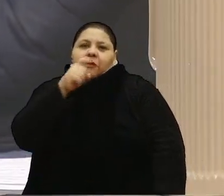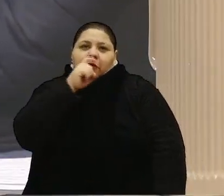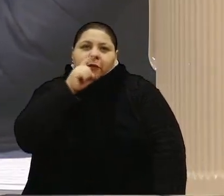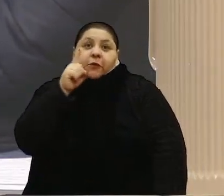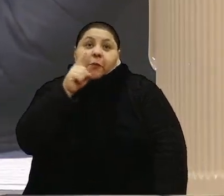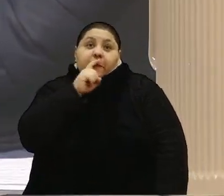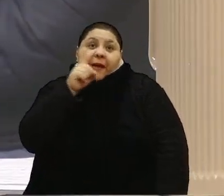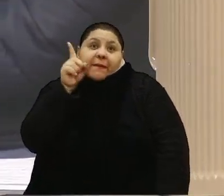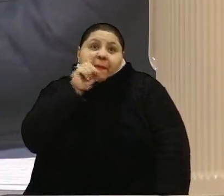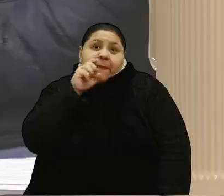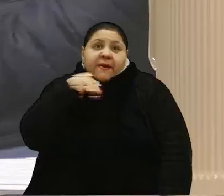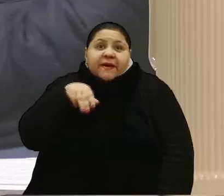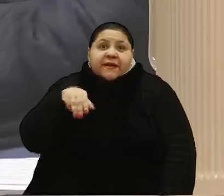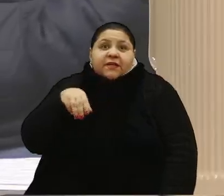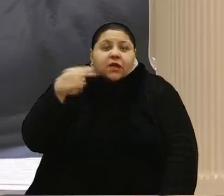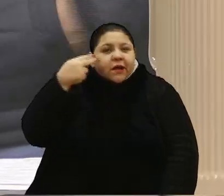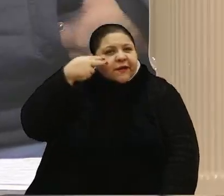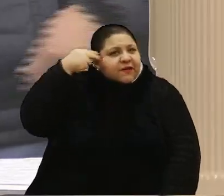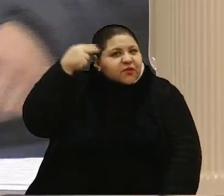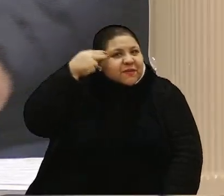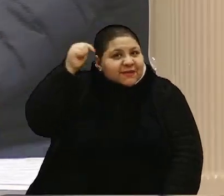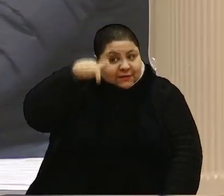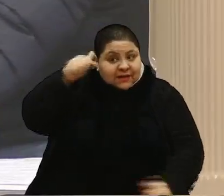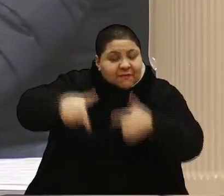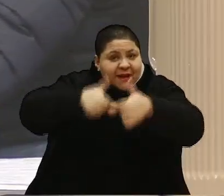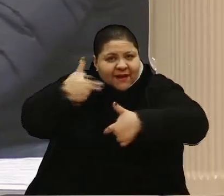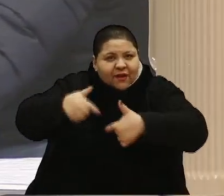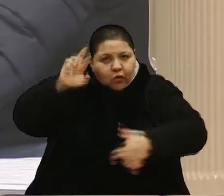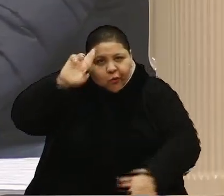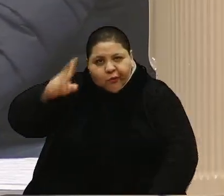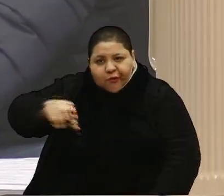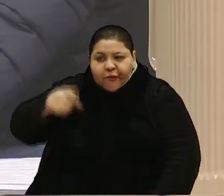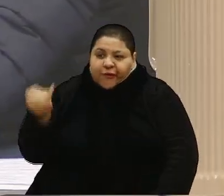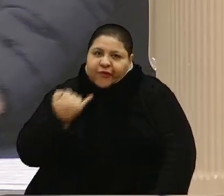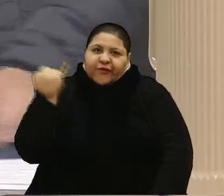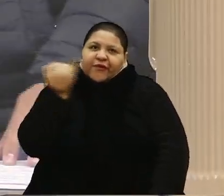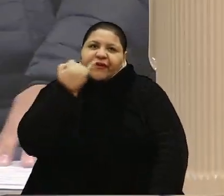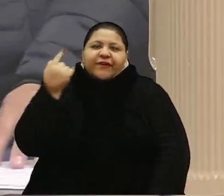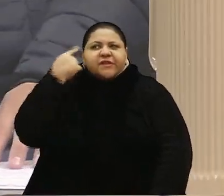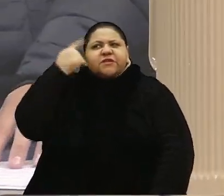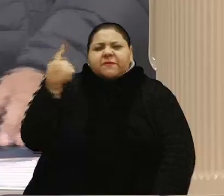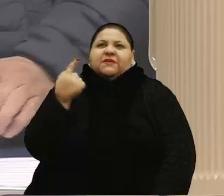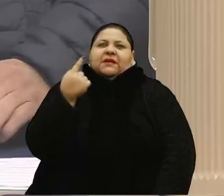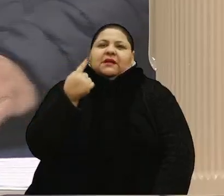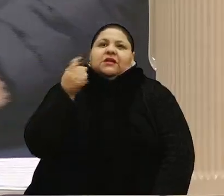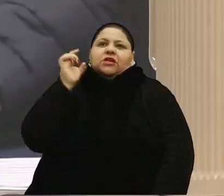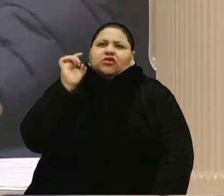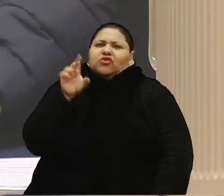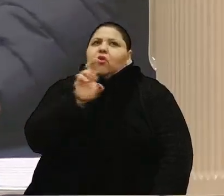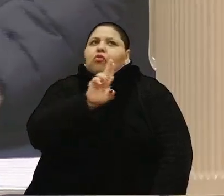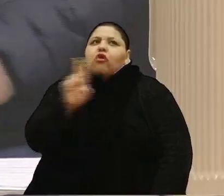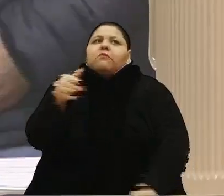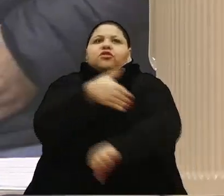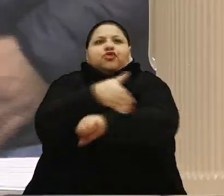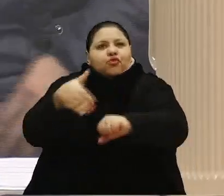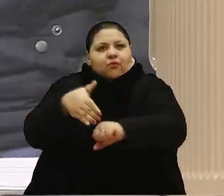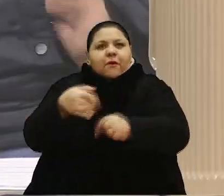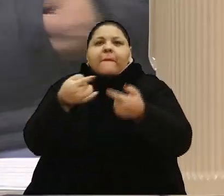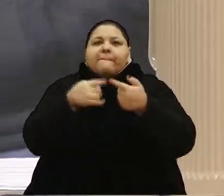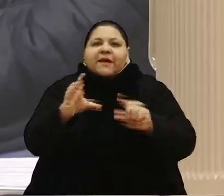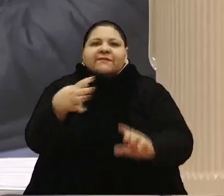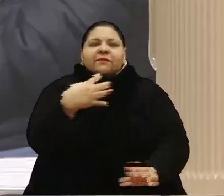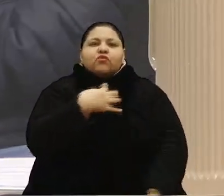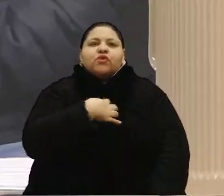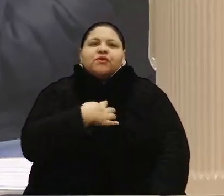casa. Um reconhecimento que se faz, e é tão importante a gente pensar nisso, é só um nome de rua, mas é a